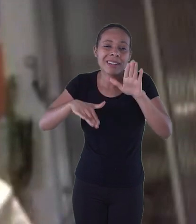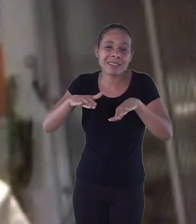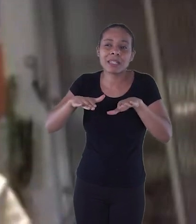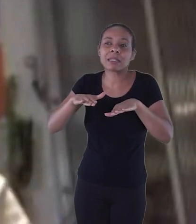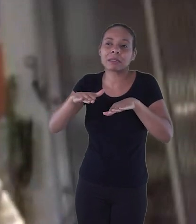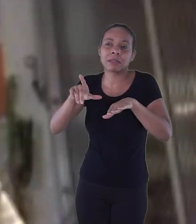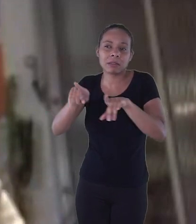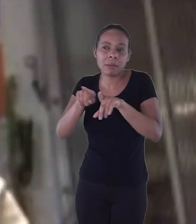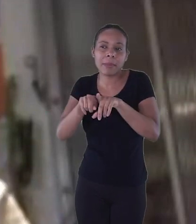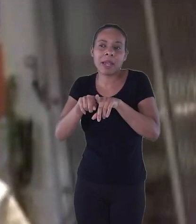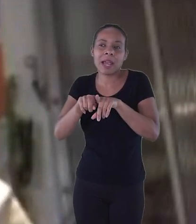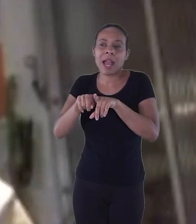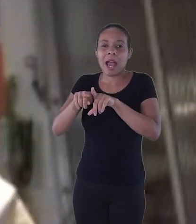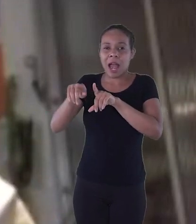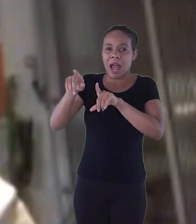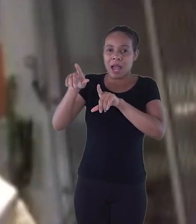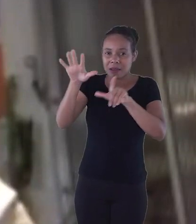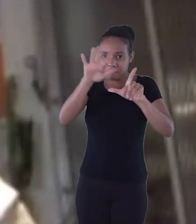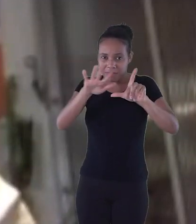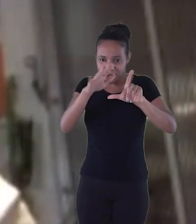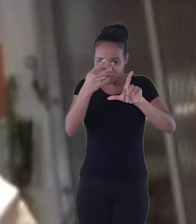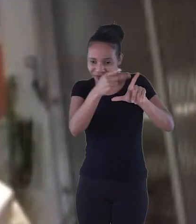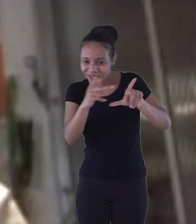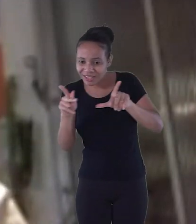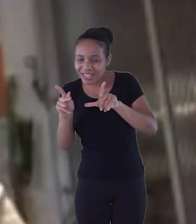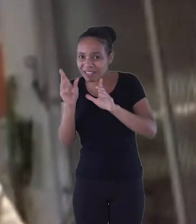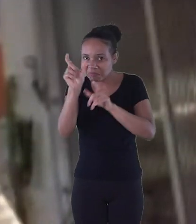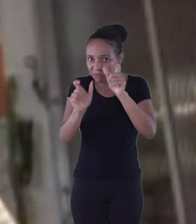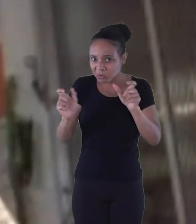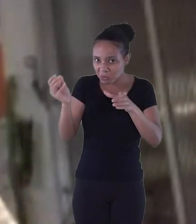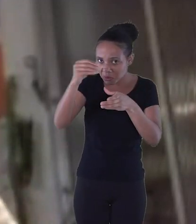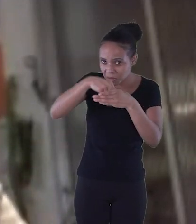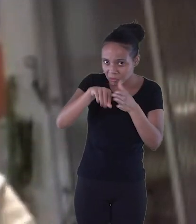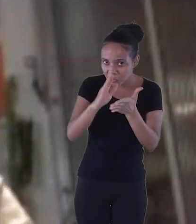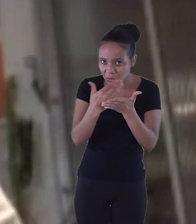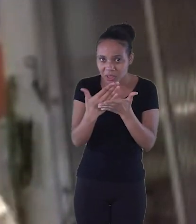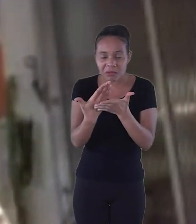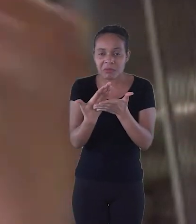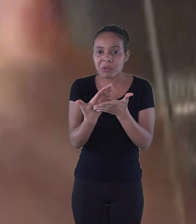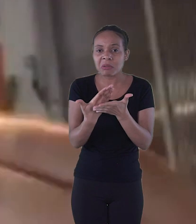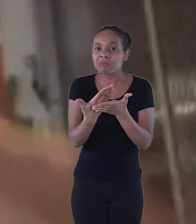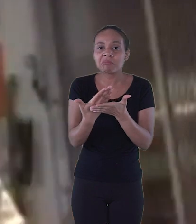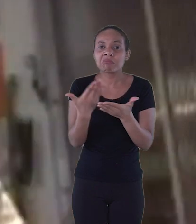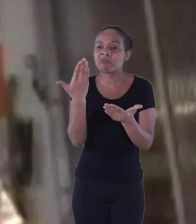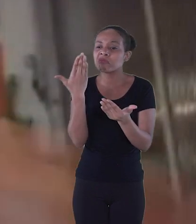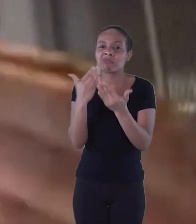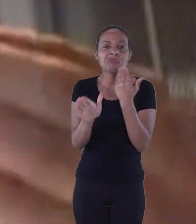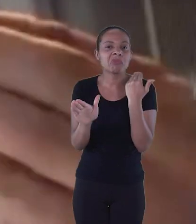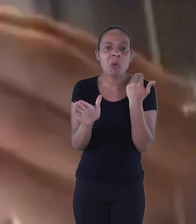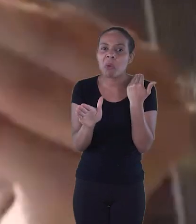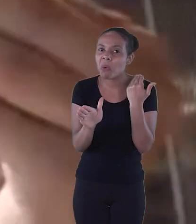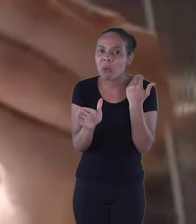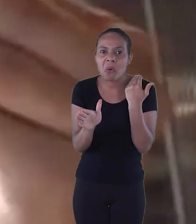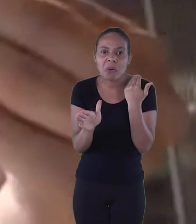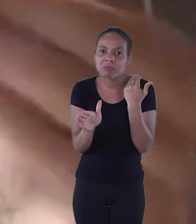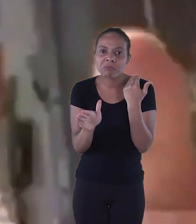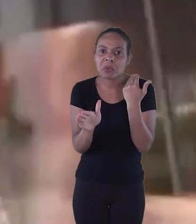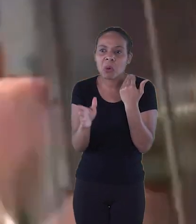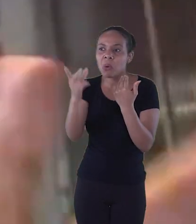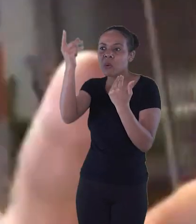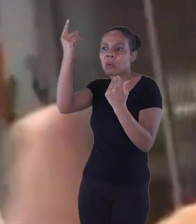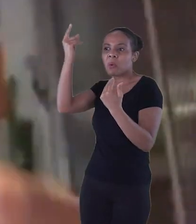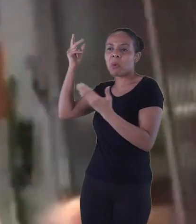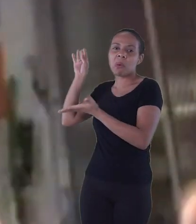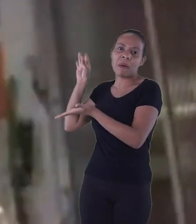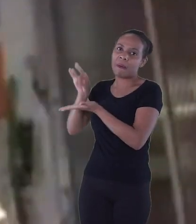o que a gente entende das pesquisas nossas e de outros historiadores e historiadoras, também não